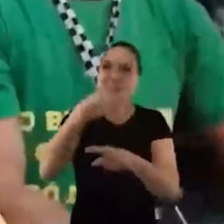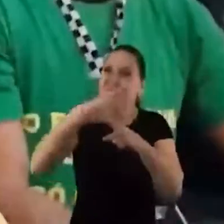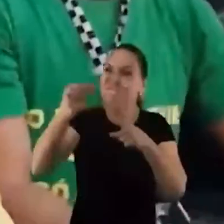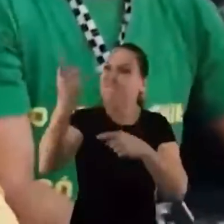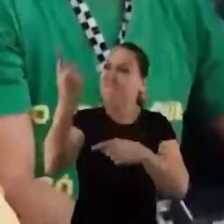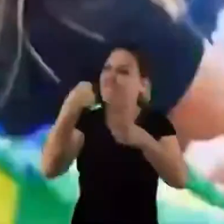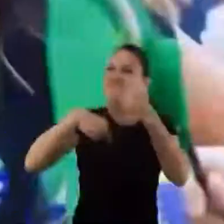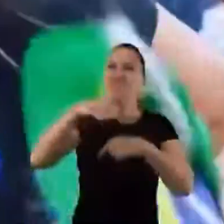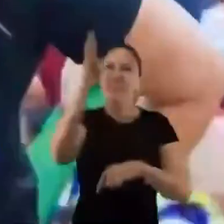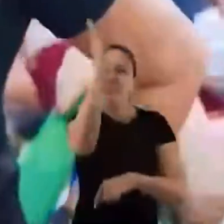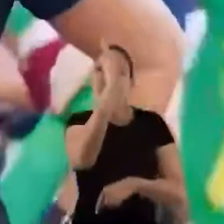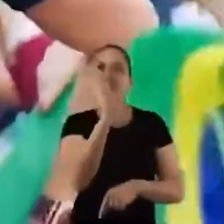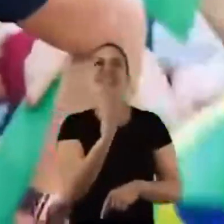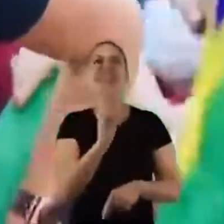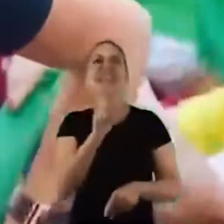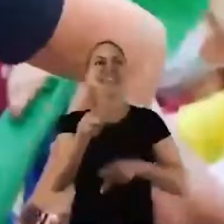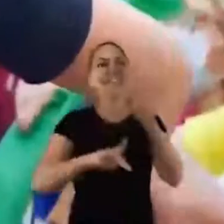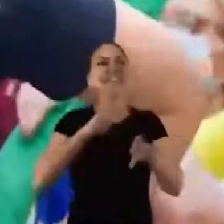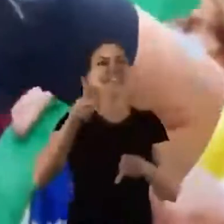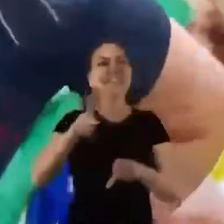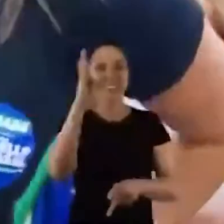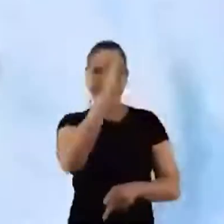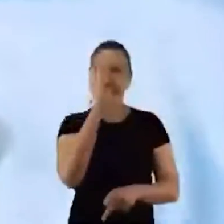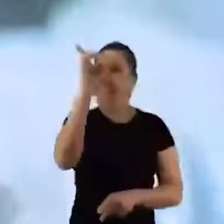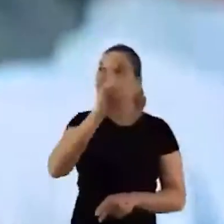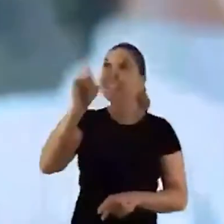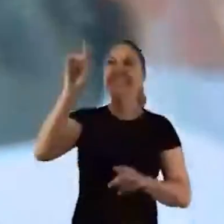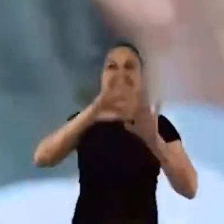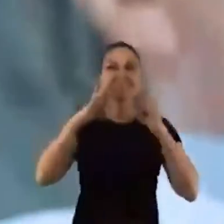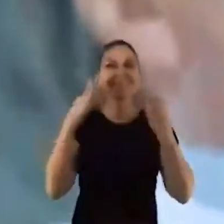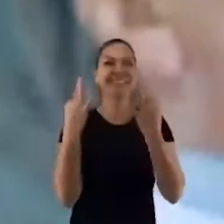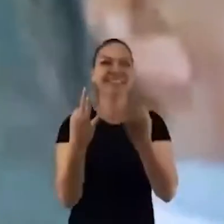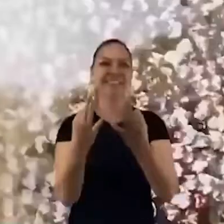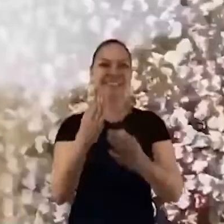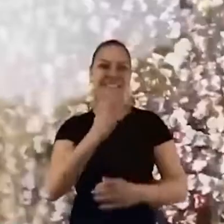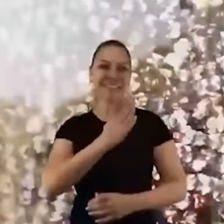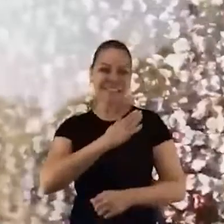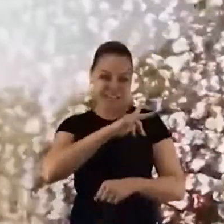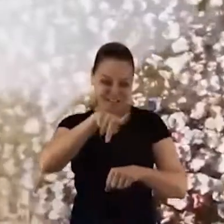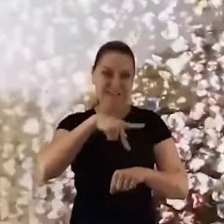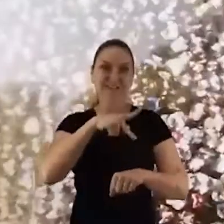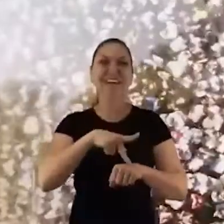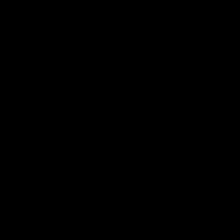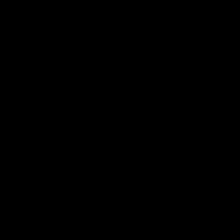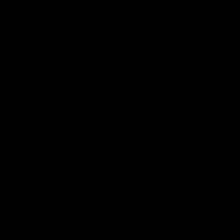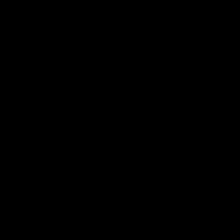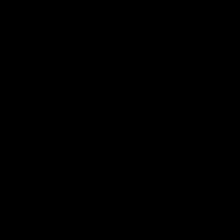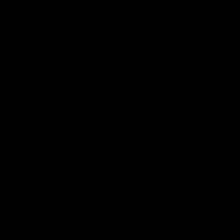Amém.